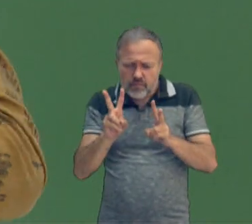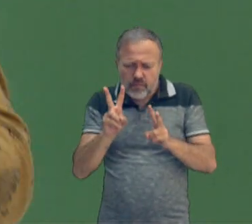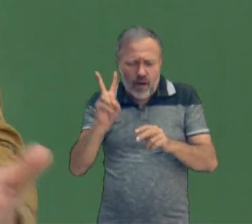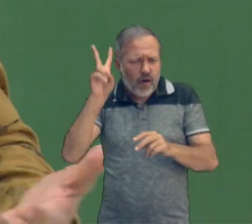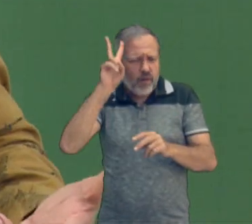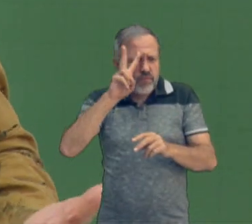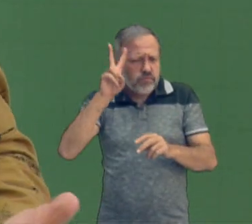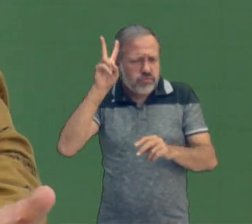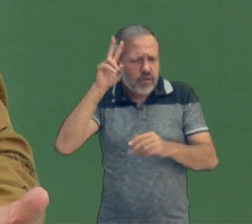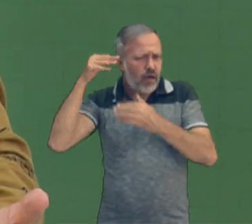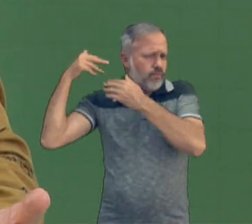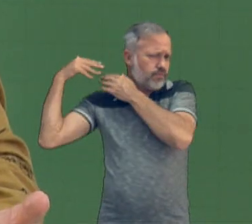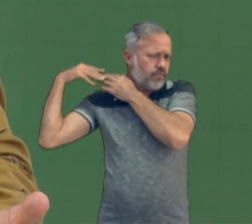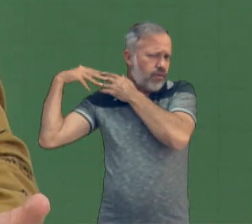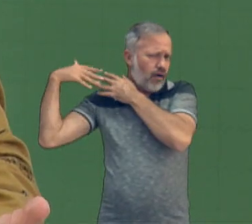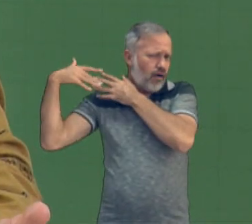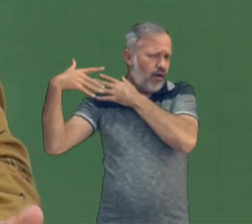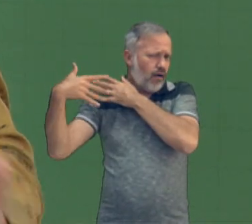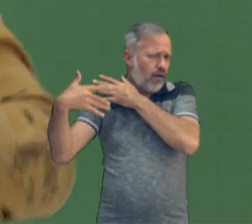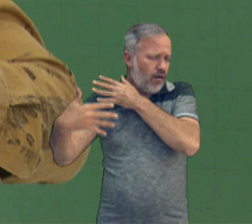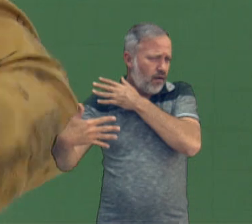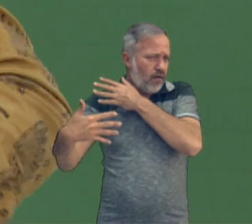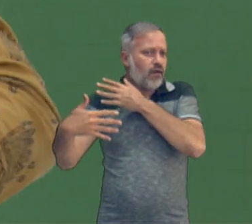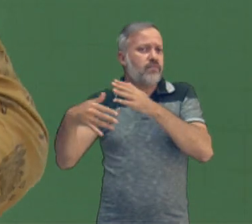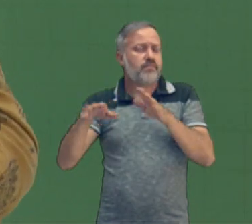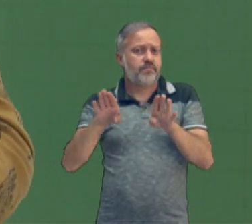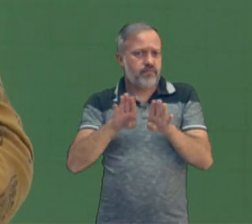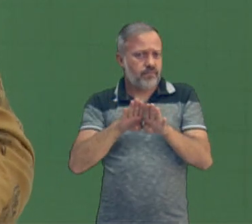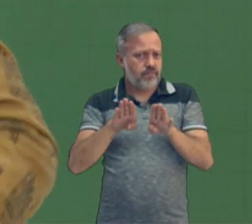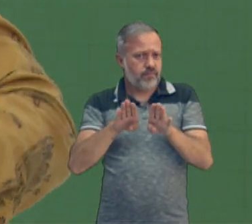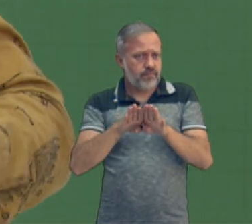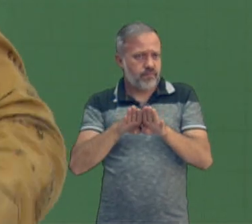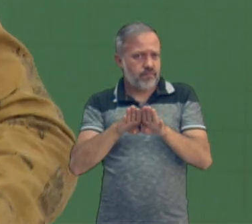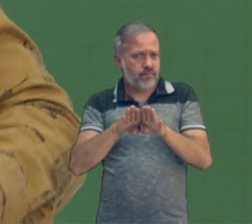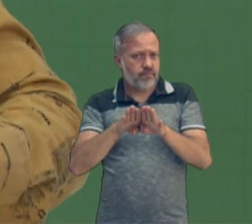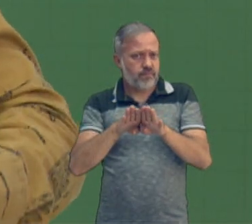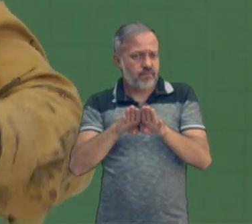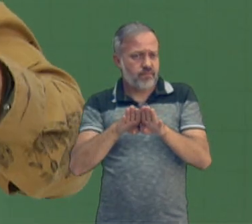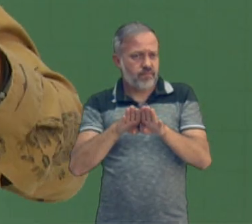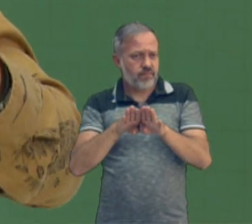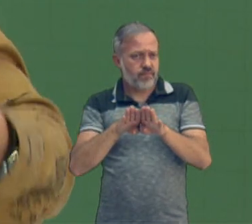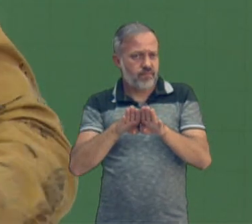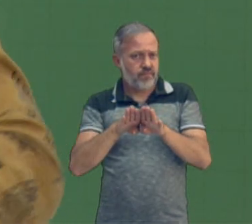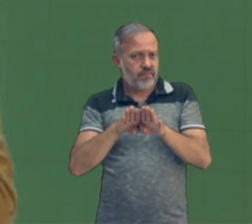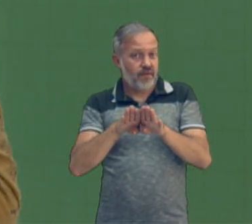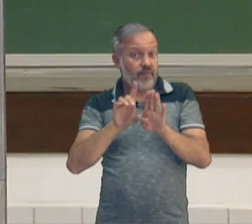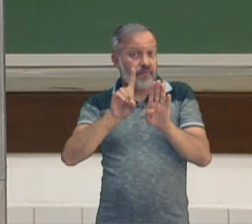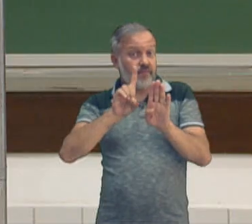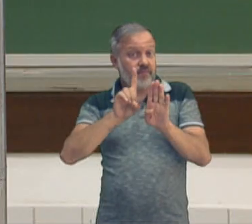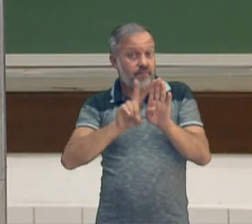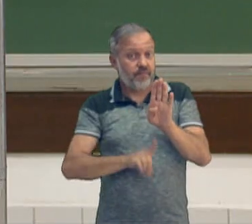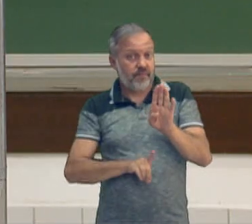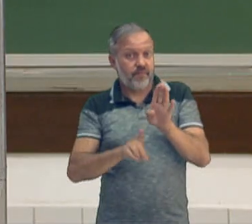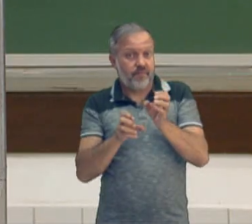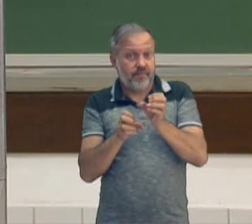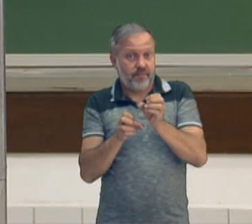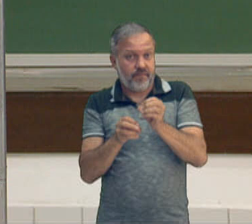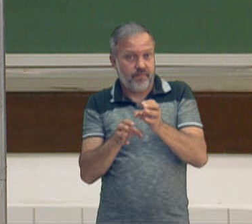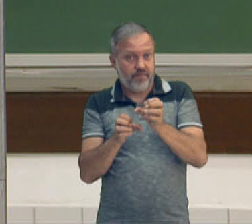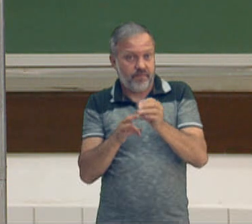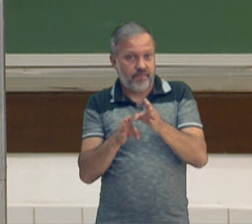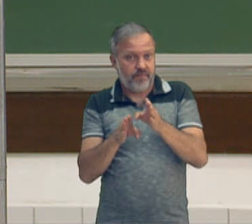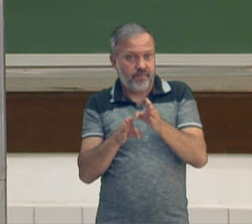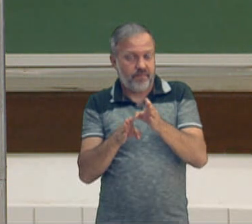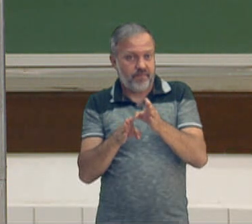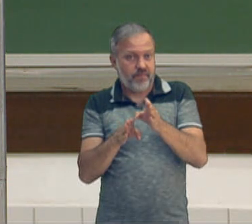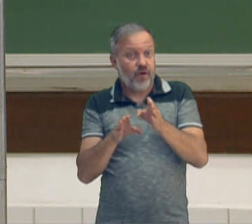identidade das diversas organizações religiosas, em algumas tradições faz parte da própria doutrina, do código